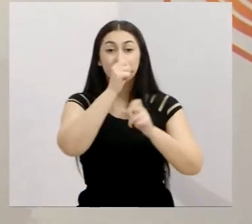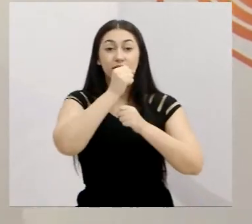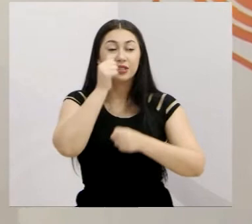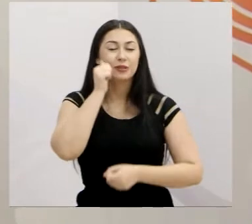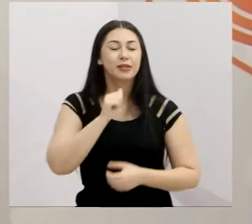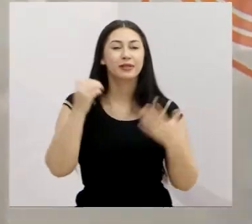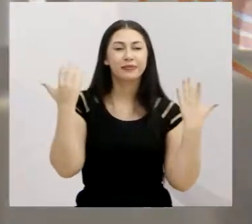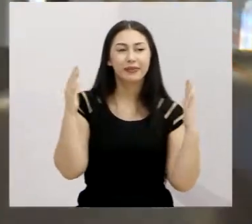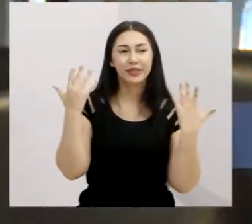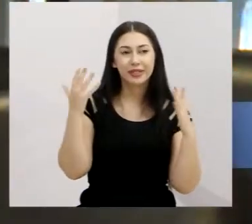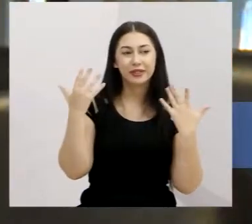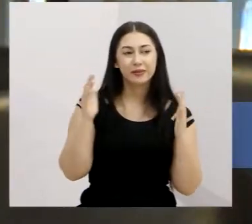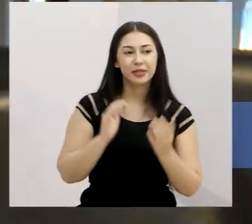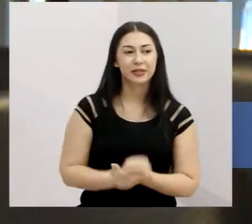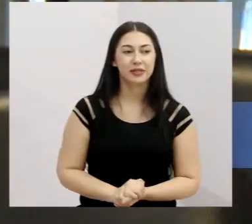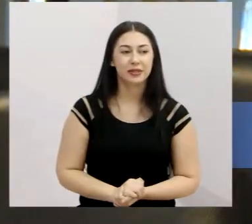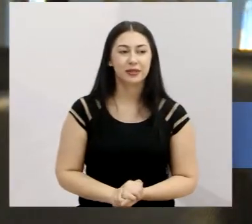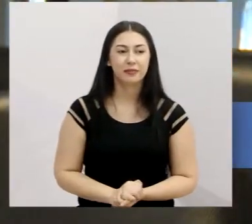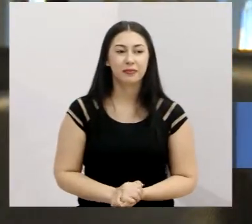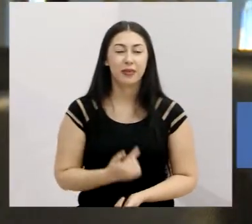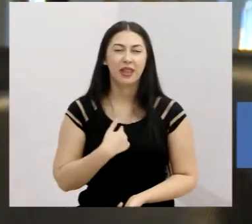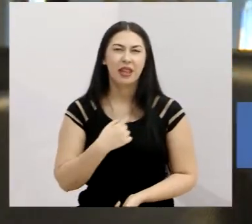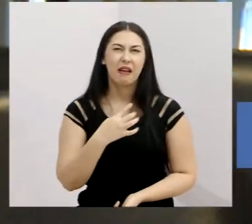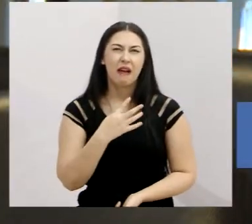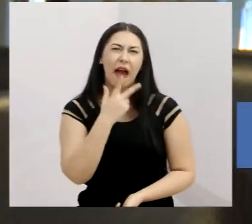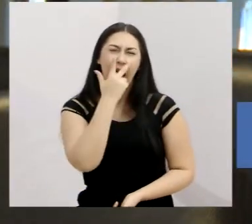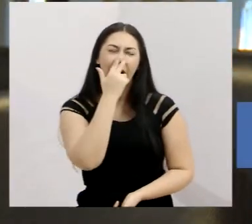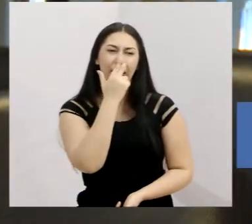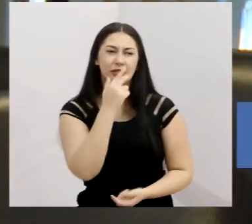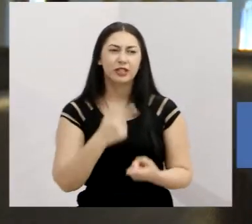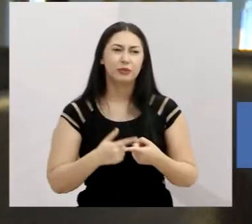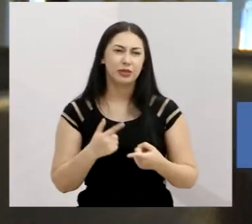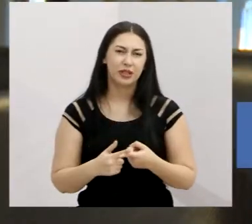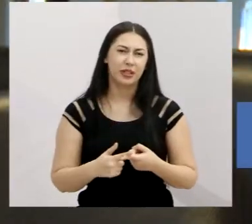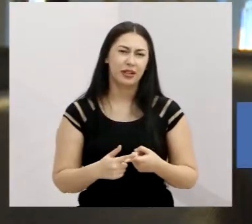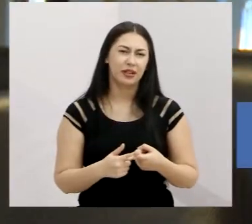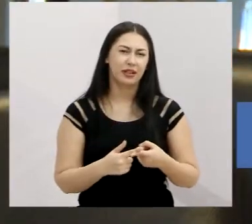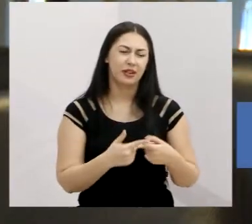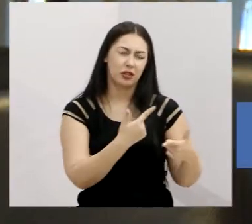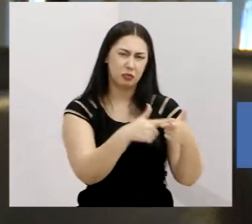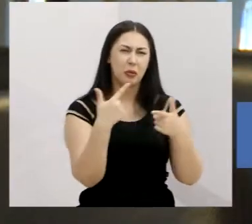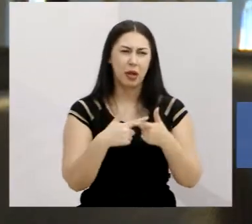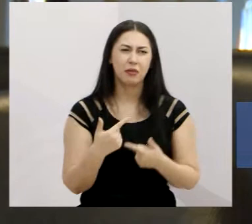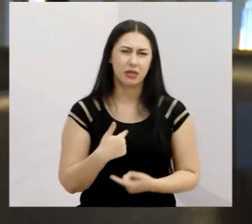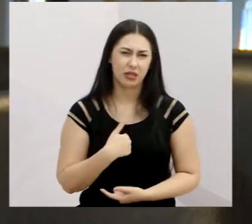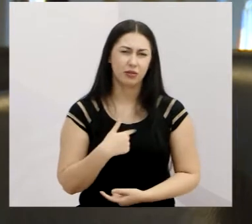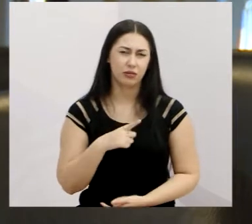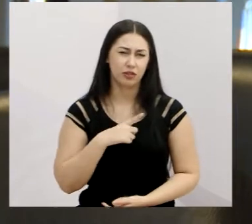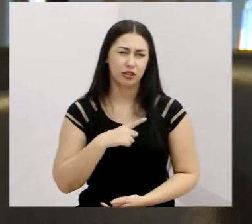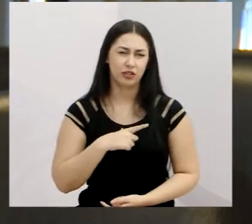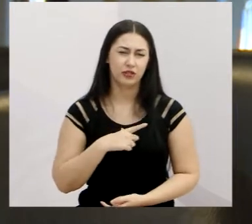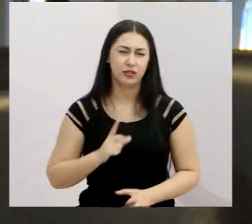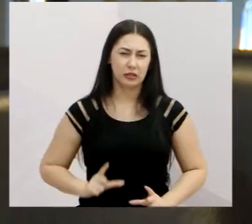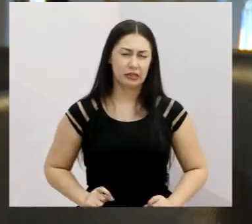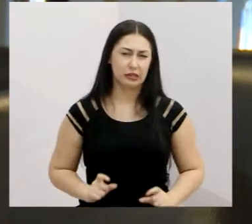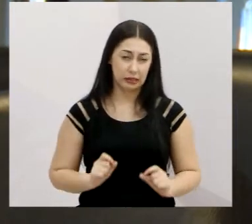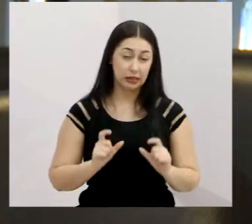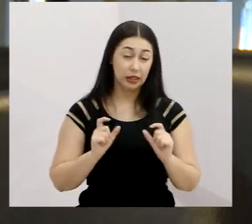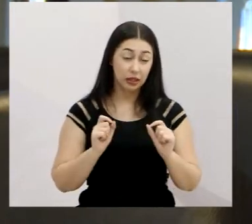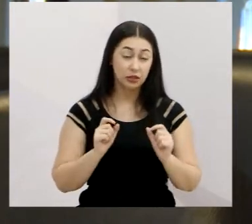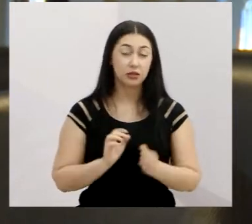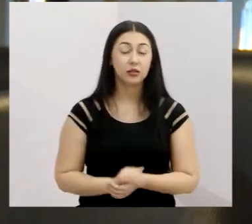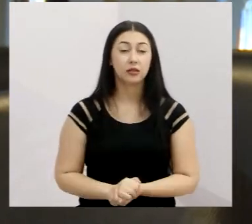nesse dia Parabéns mãezinha Eu acho que pelo pela situação que eu passei né que eu tive câncer de mama né